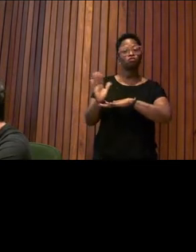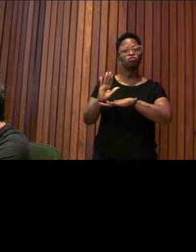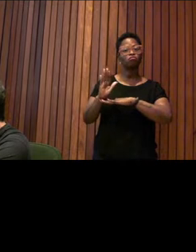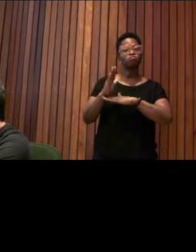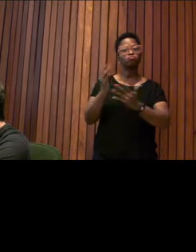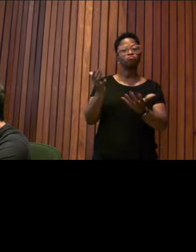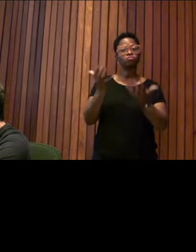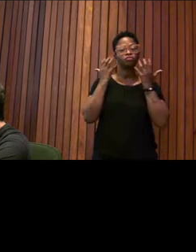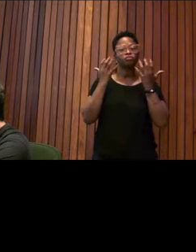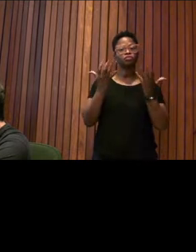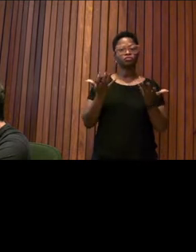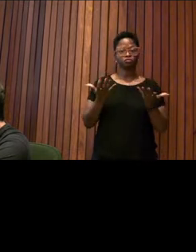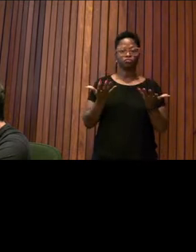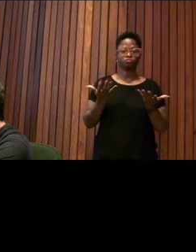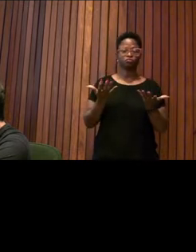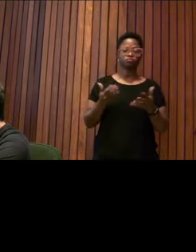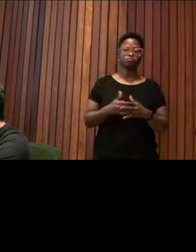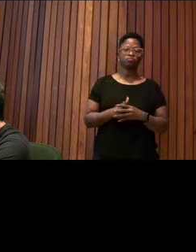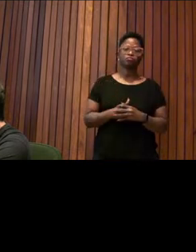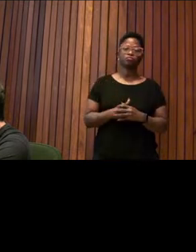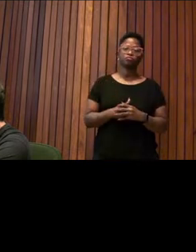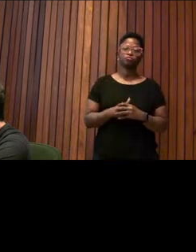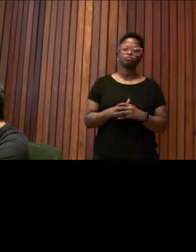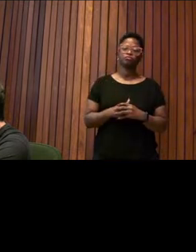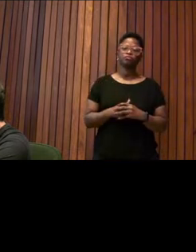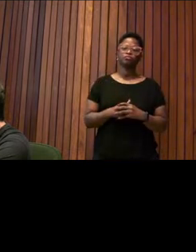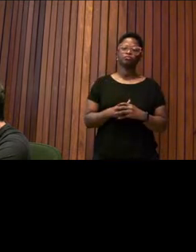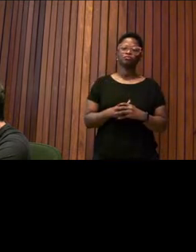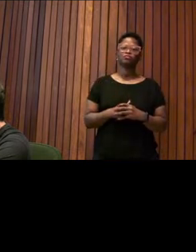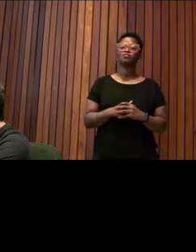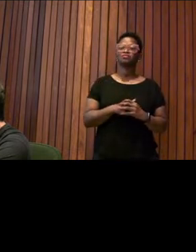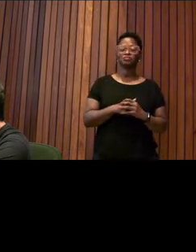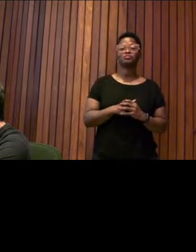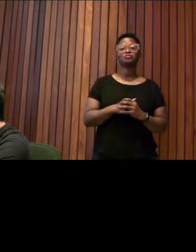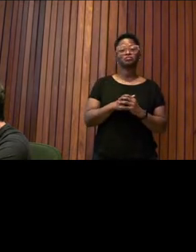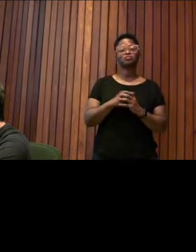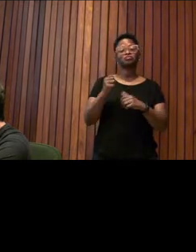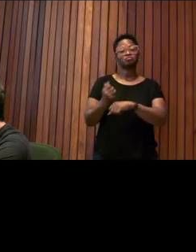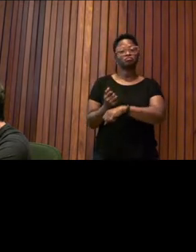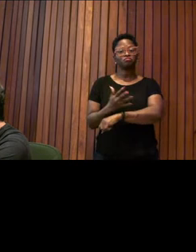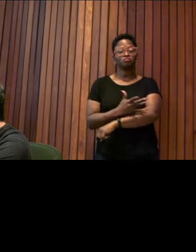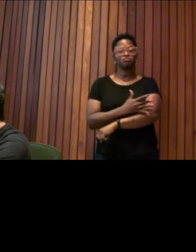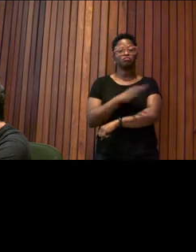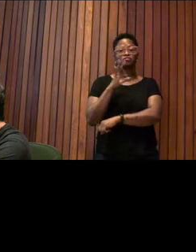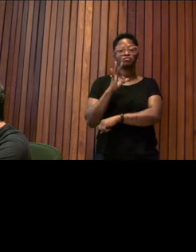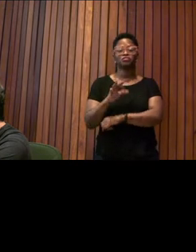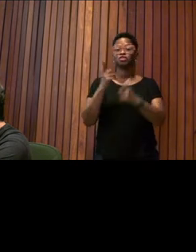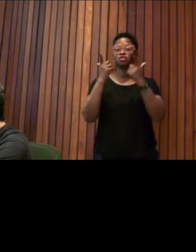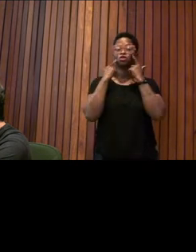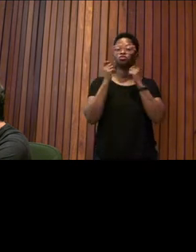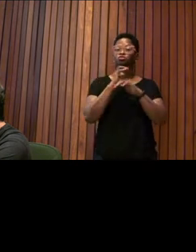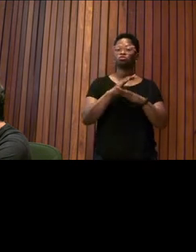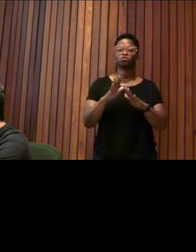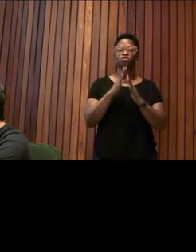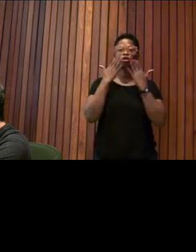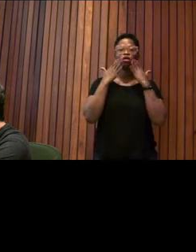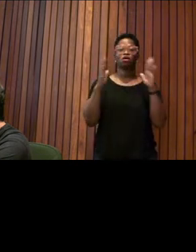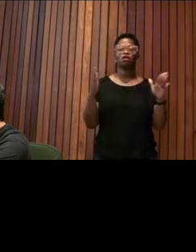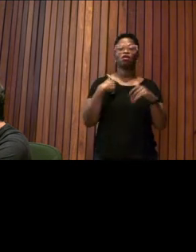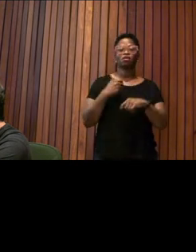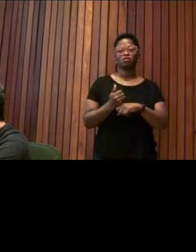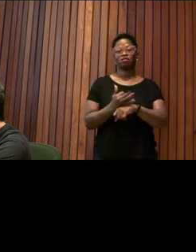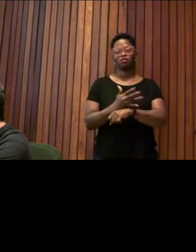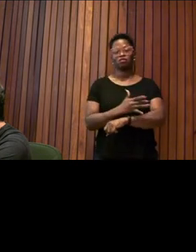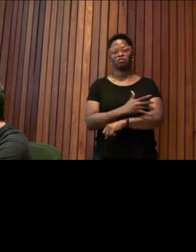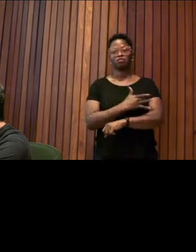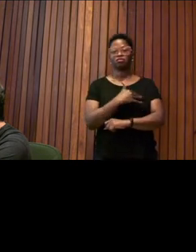assim, de forma extraordinária e emocionante mesmo. Porque eu não choro assim em público, mas eu fiquei emocionado